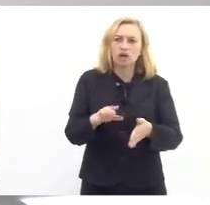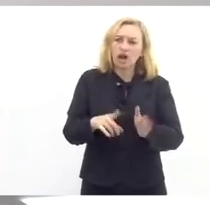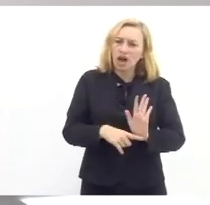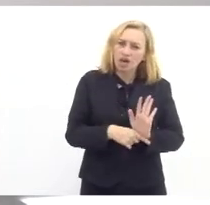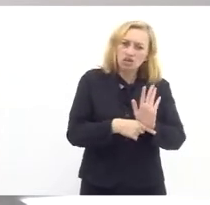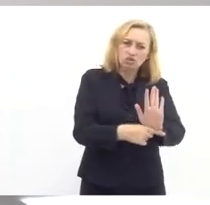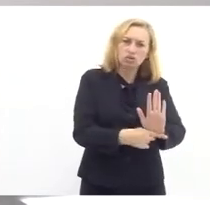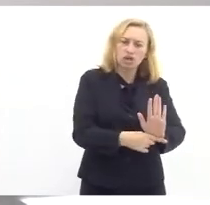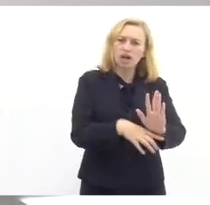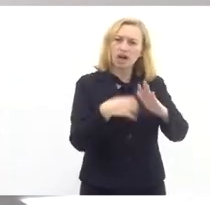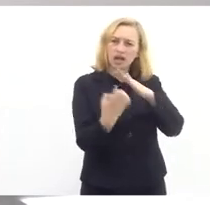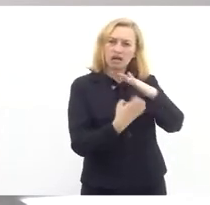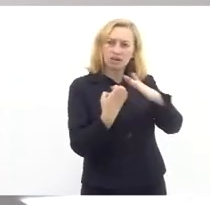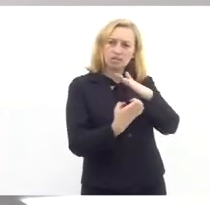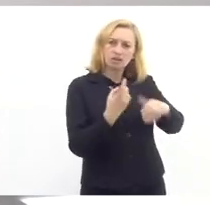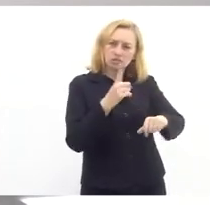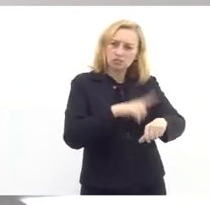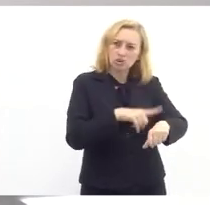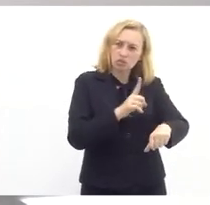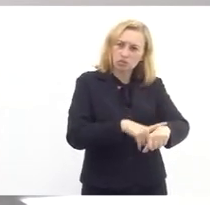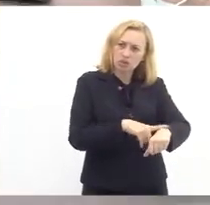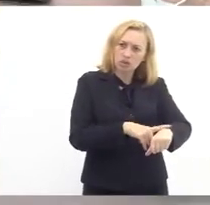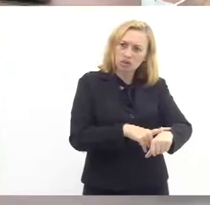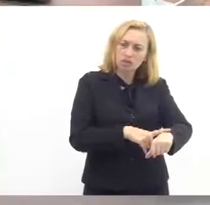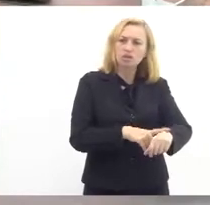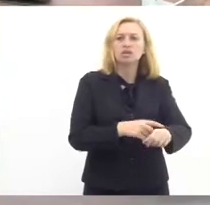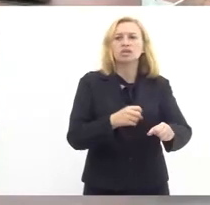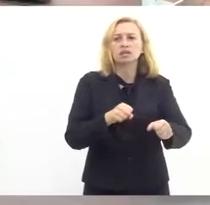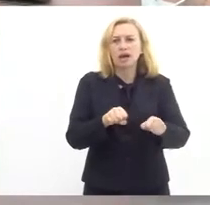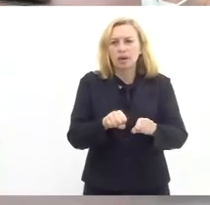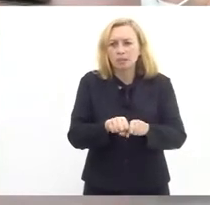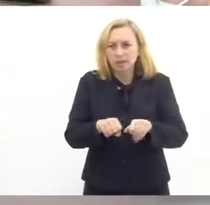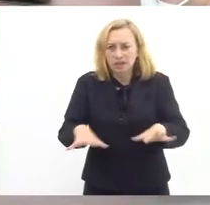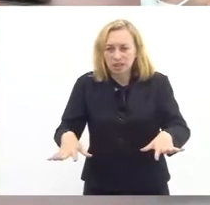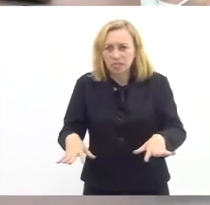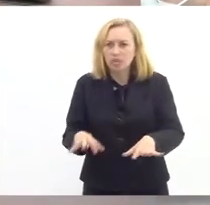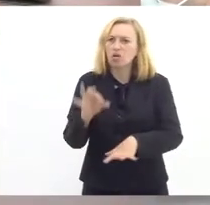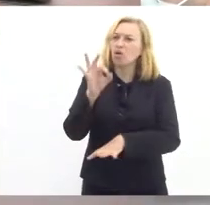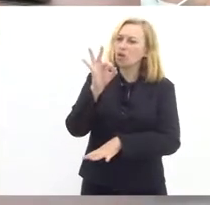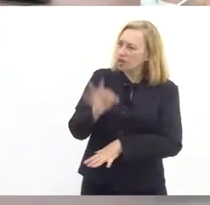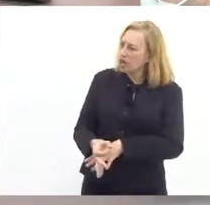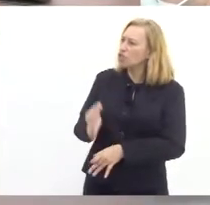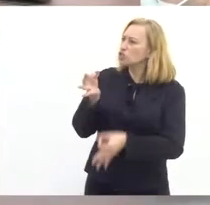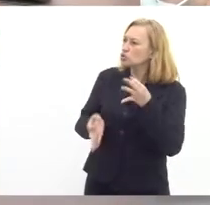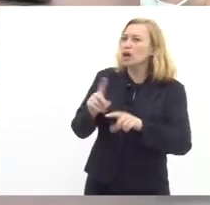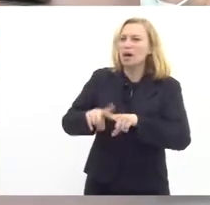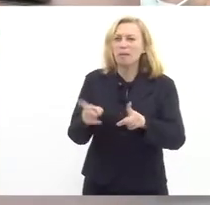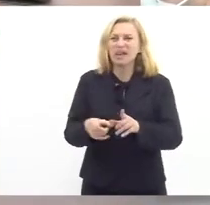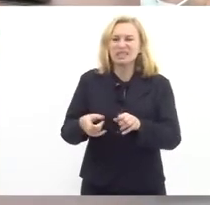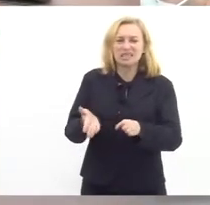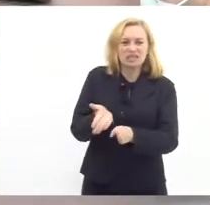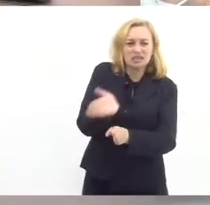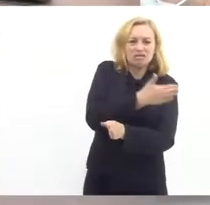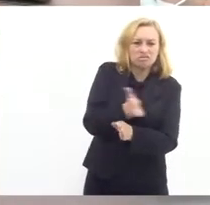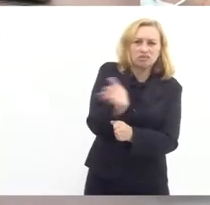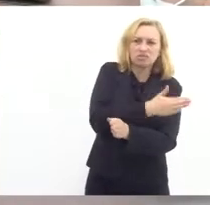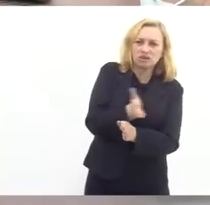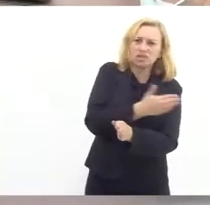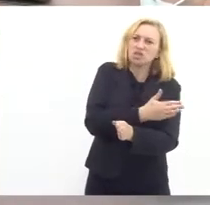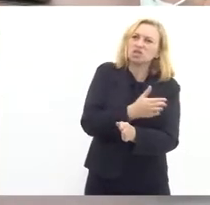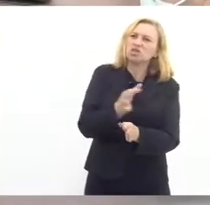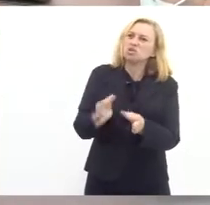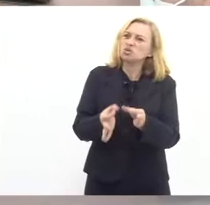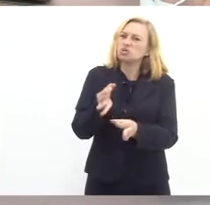a concessionária no momento específico da pandemia, do estado de calamidade, é até justo. Agora, anos anteriores, se